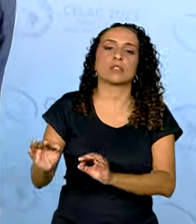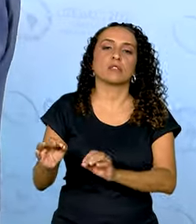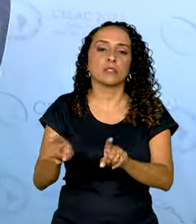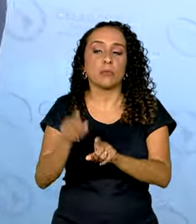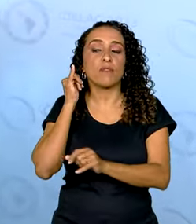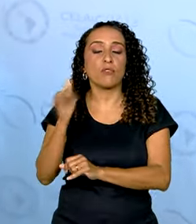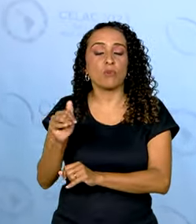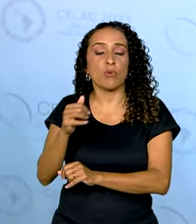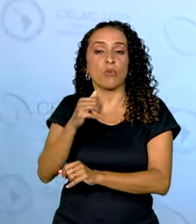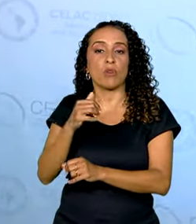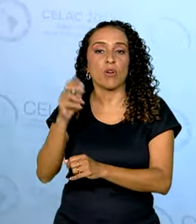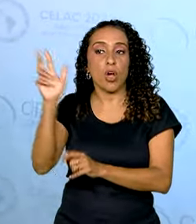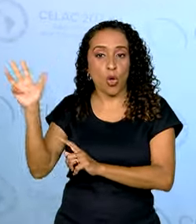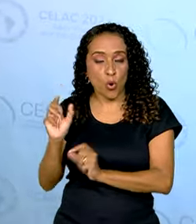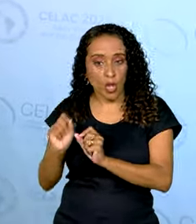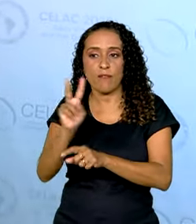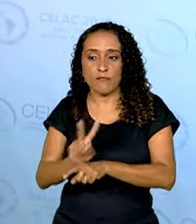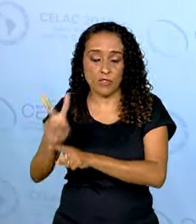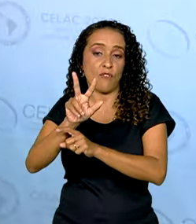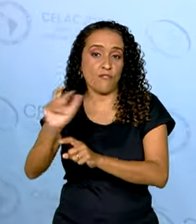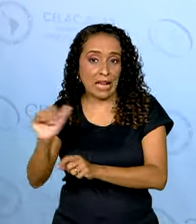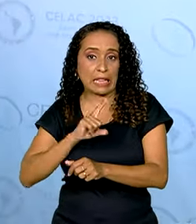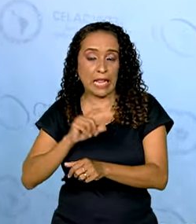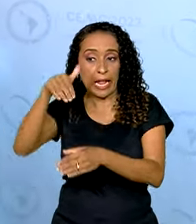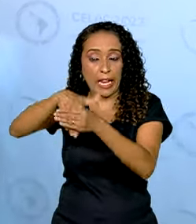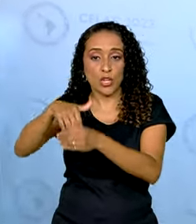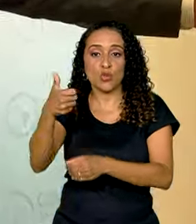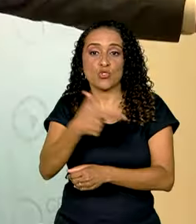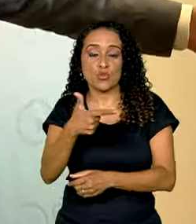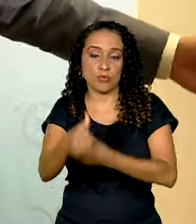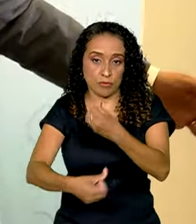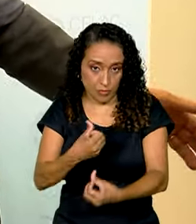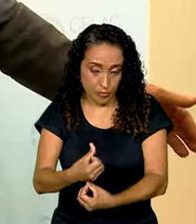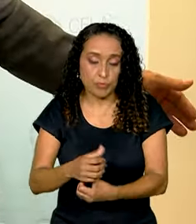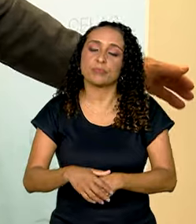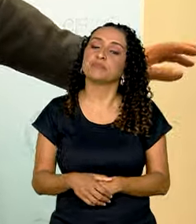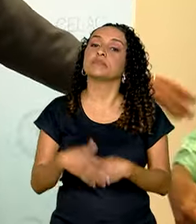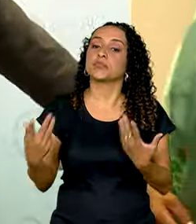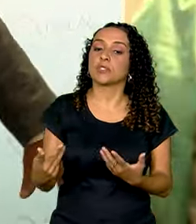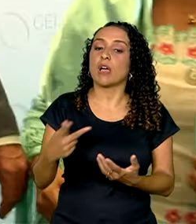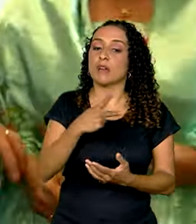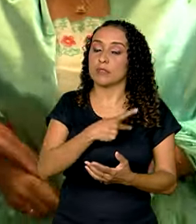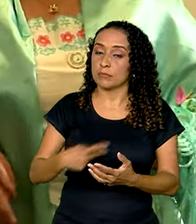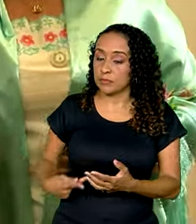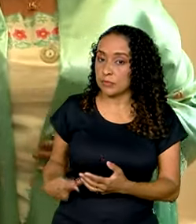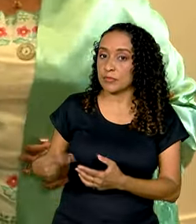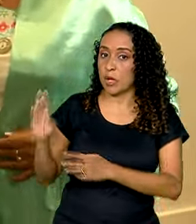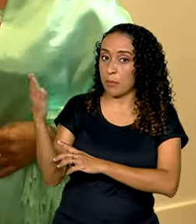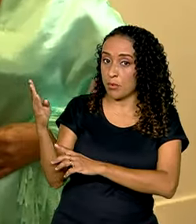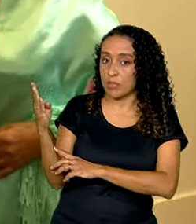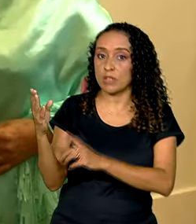presidente Lula que a Venezuela passará por eleições no segundo semestre. Com o presidente da Bolívia, Luiz Arce,